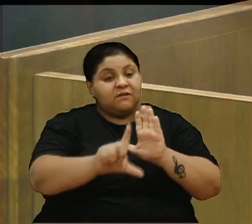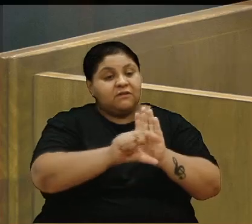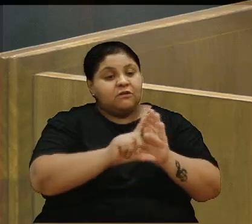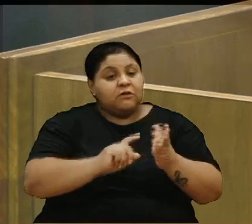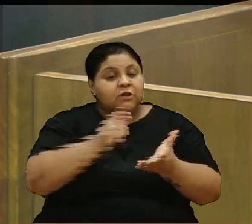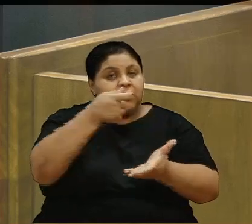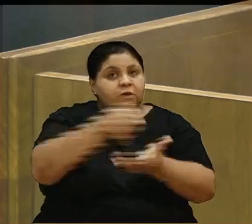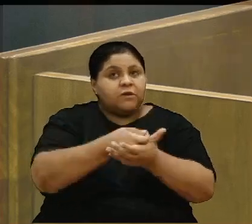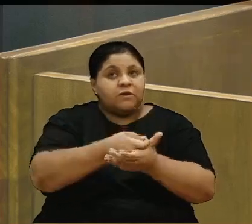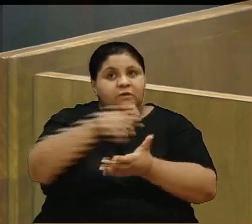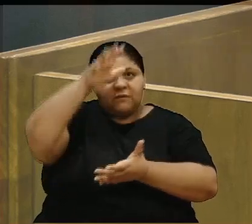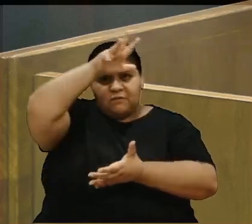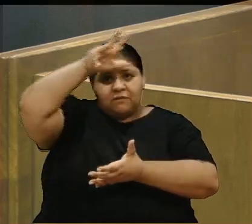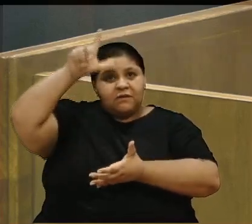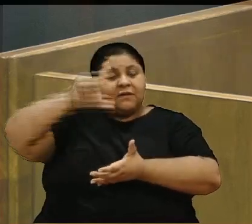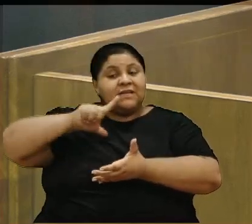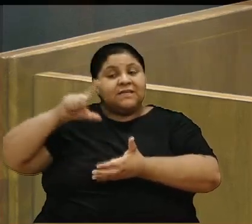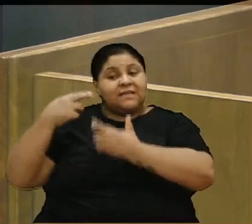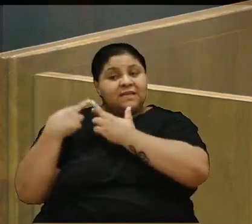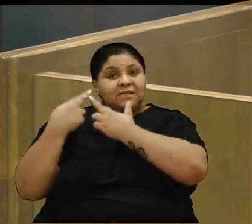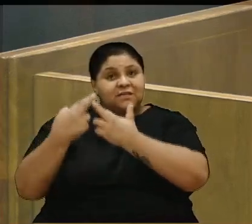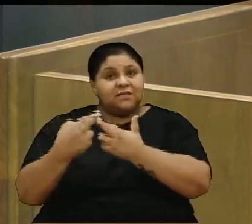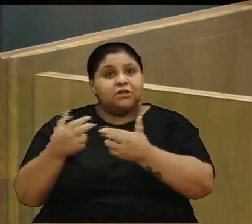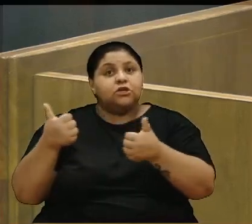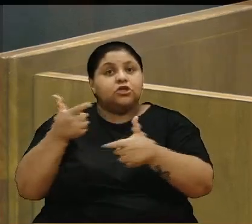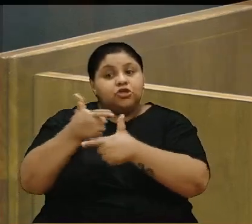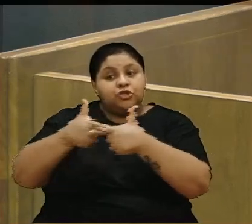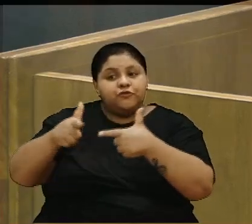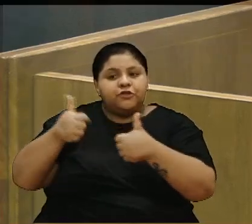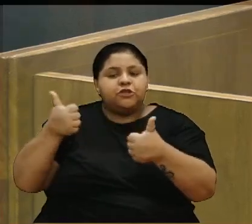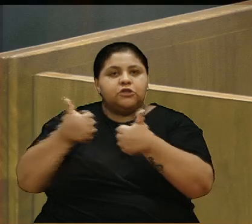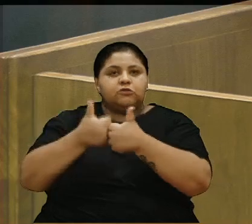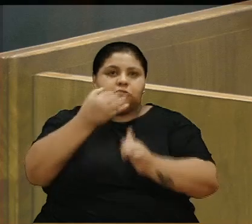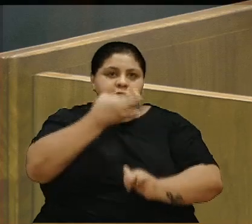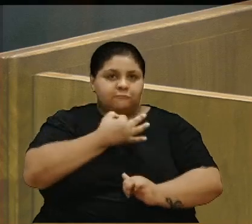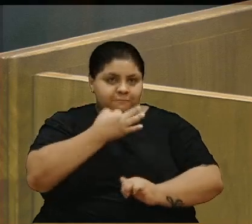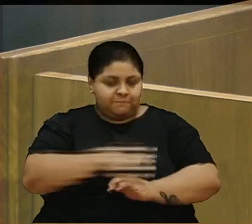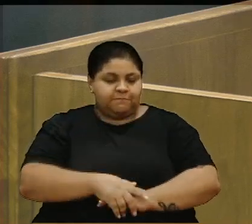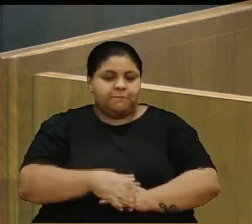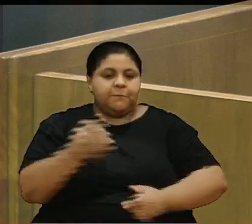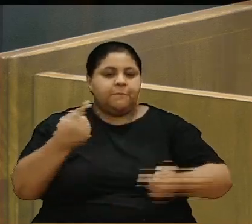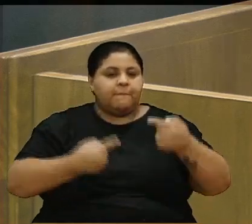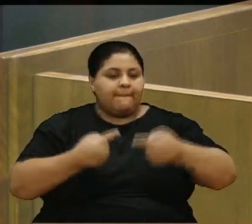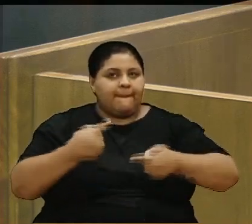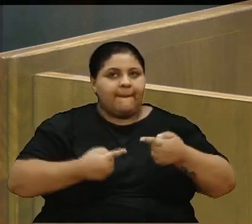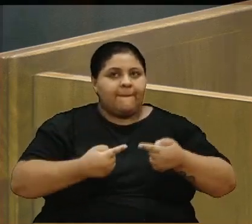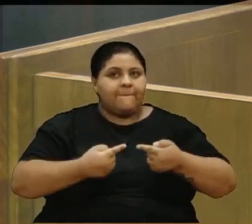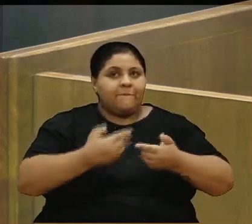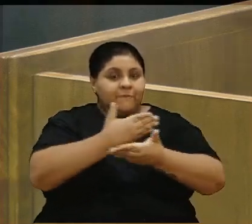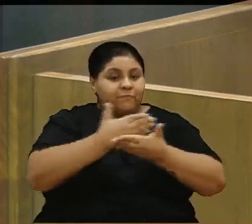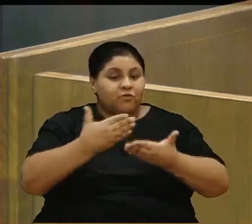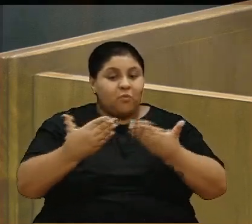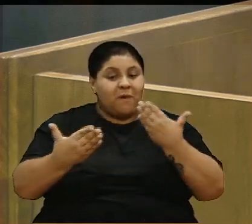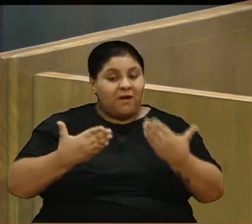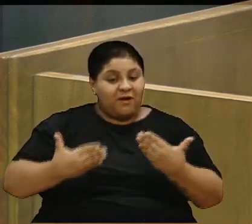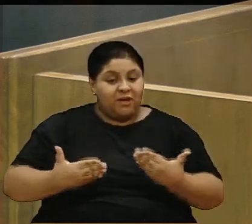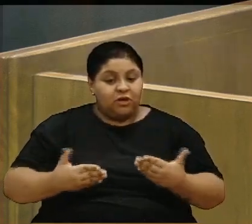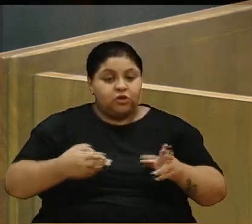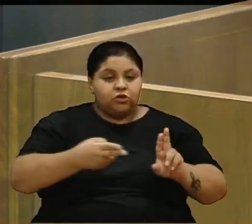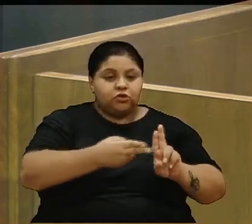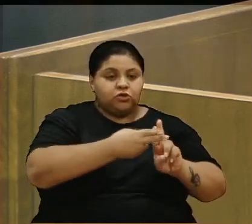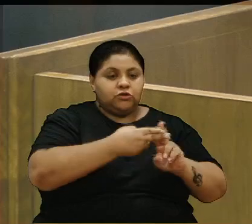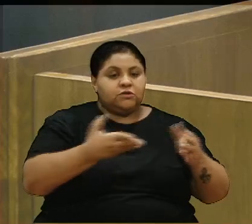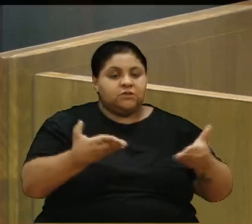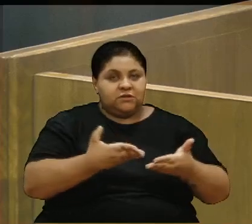obrigar os municípios a ter essa responsabilidade compartilhada. Então, é um debate que nós precisamos fazer a partir de uma avaliação que se faz do SUS, que